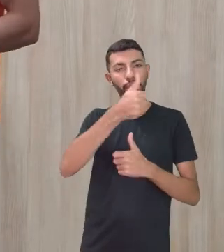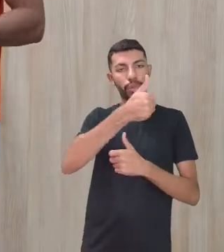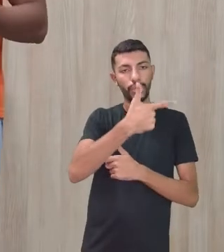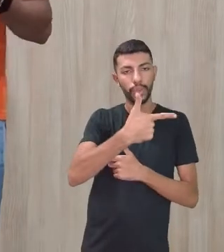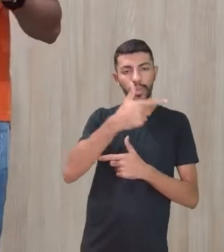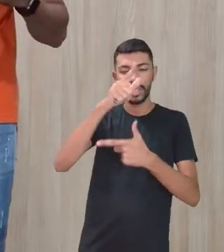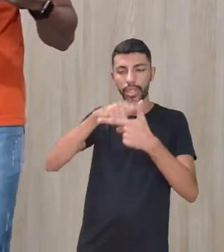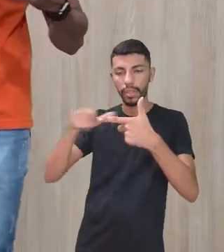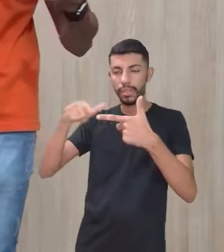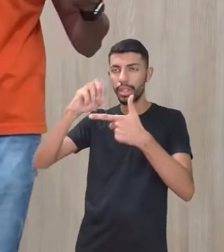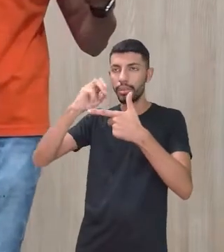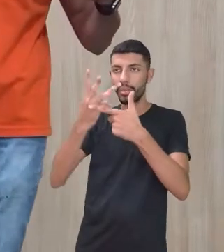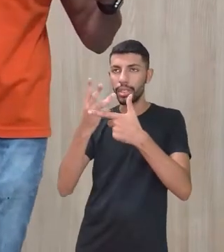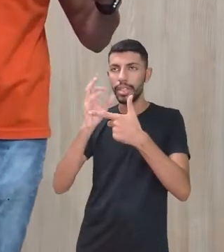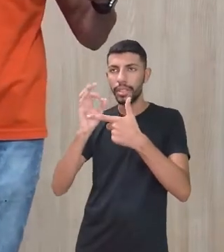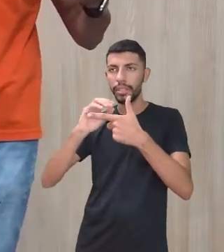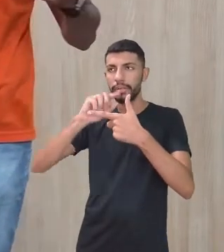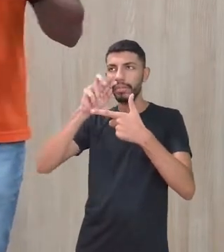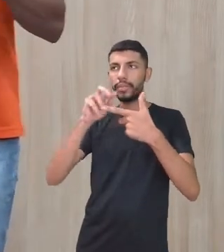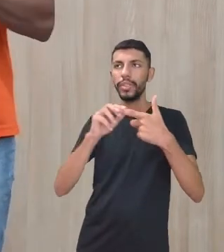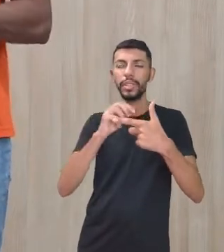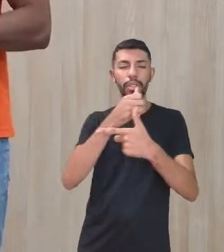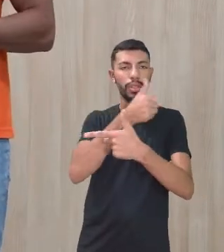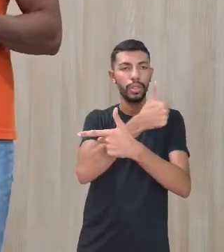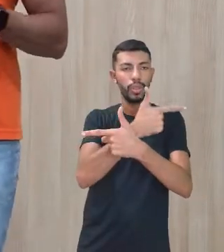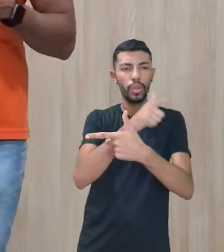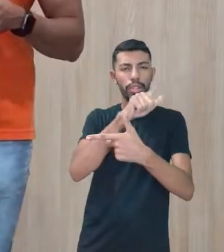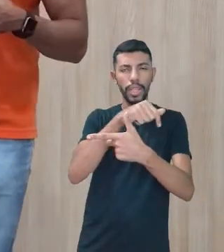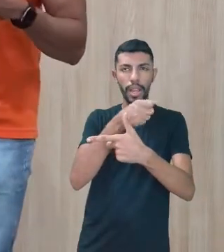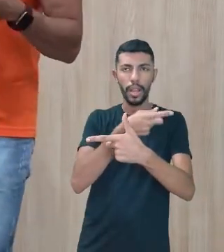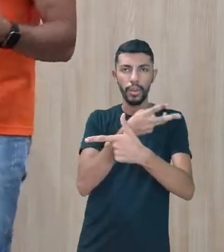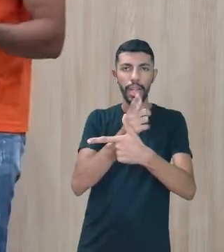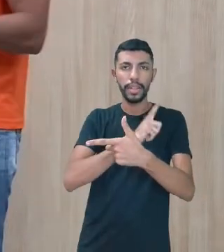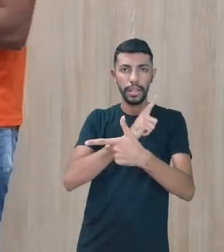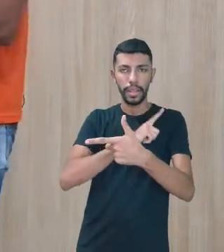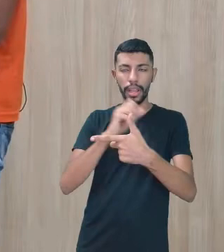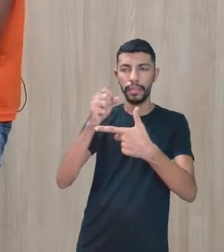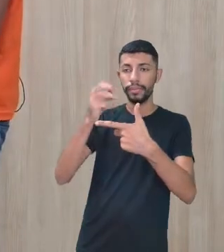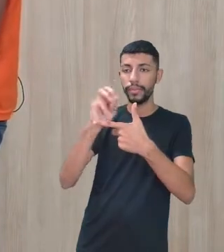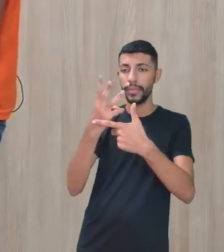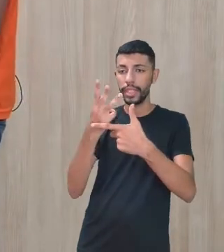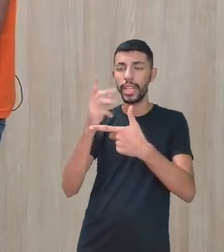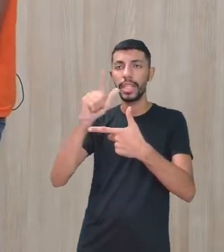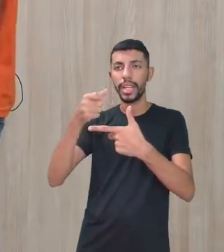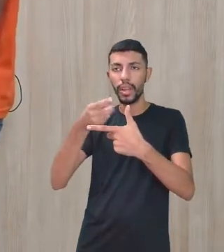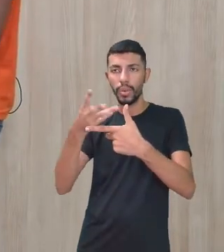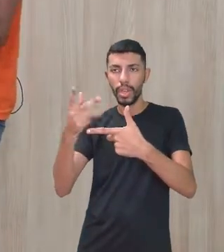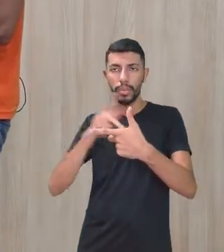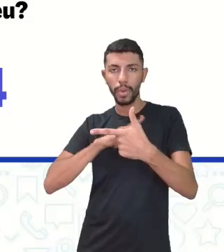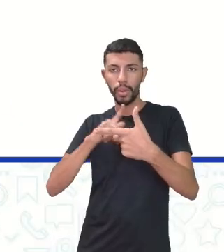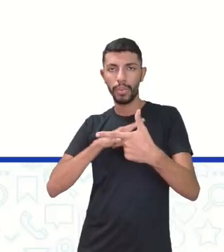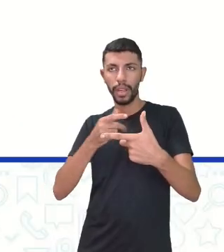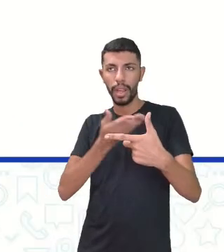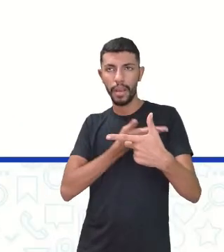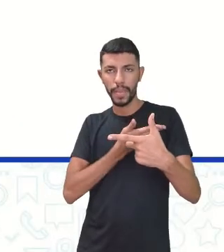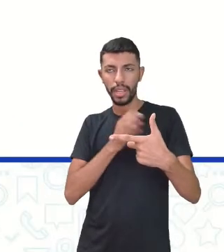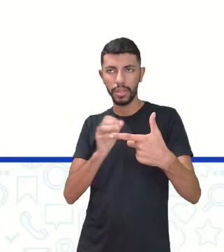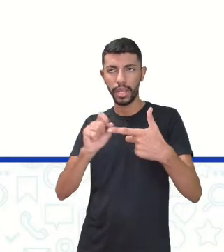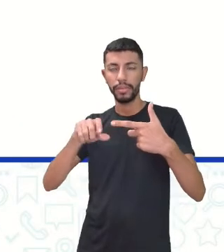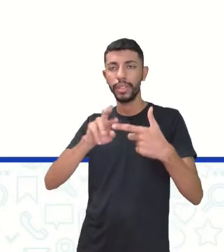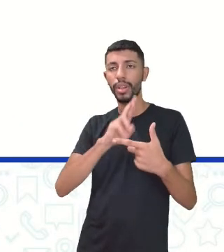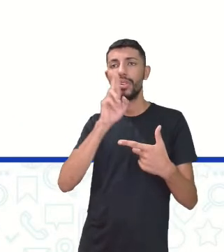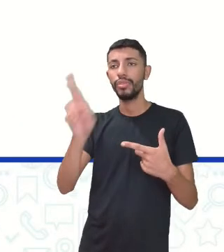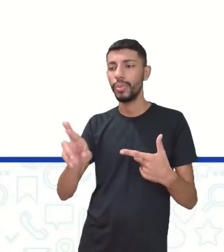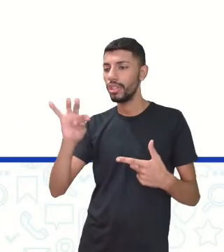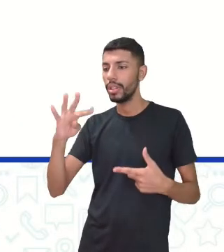né? 12 pedaços foi a quantidade que sobrou, por 3, que é a quantidade de amigos, deu igual a 4.